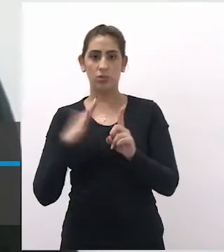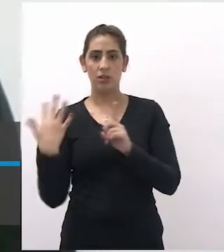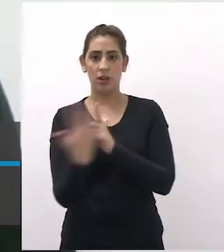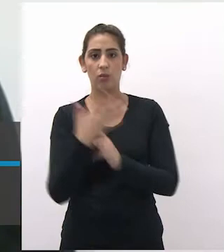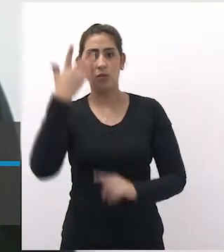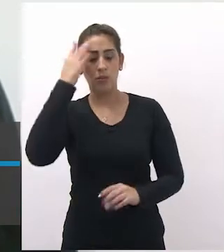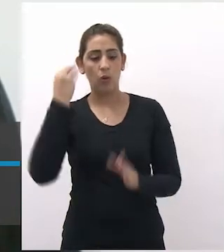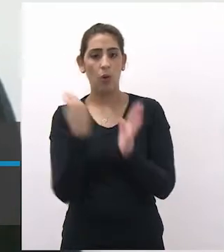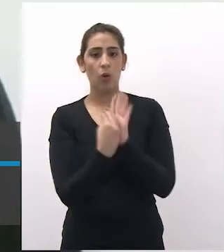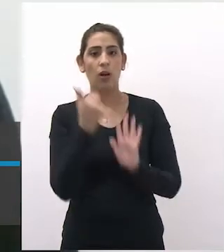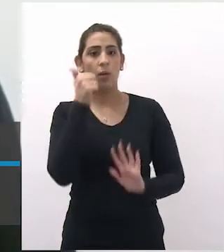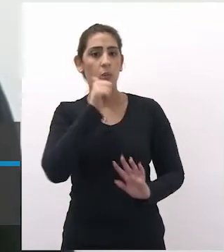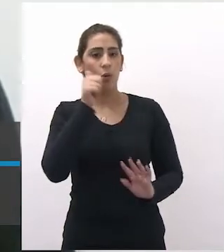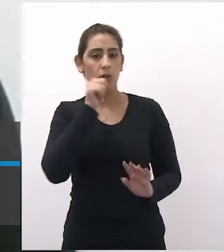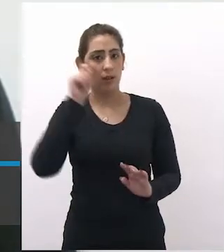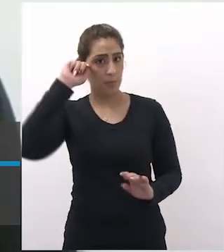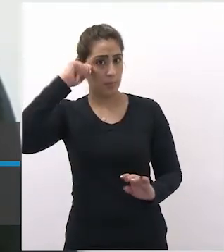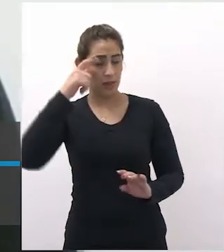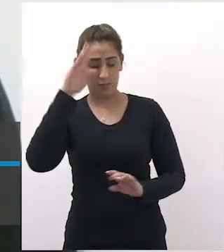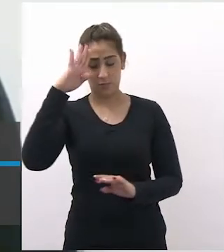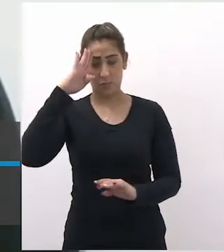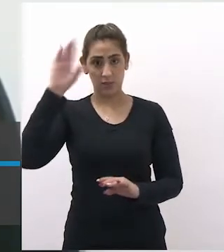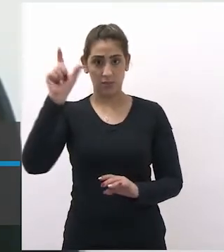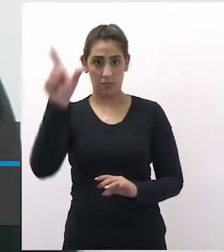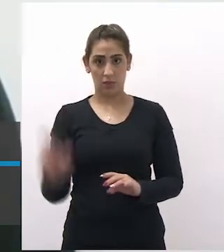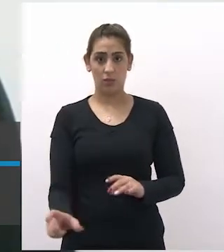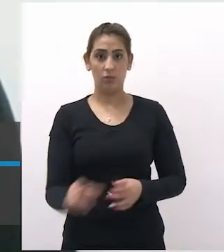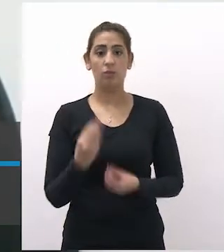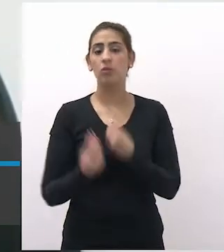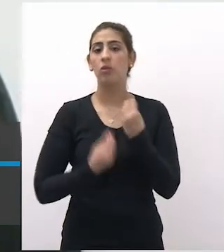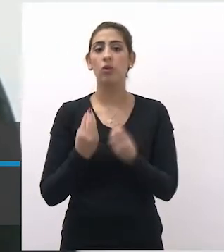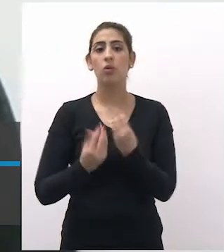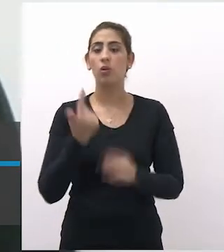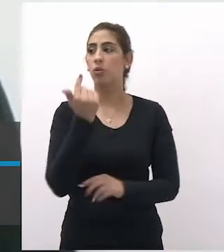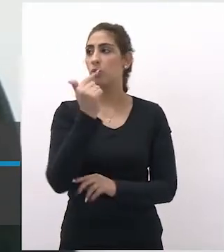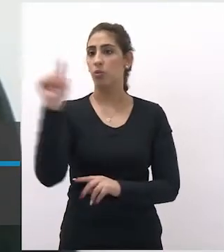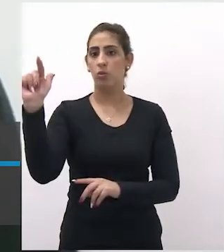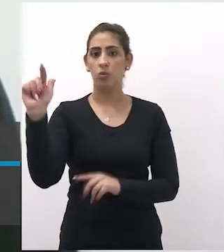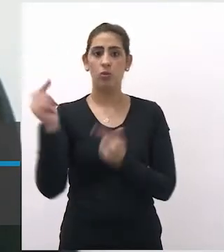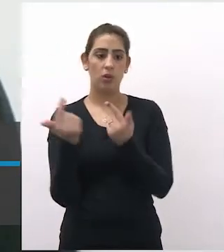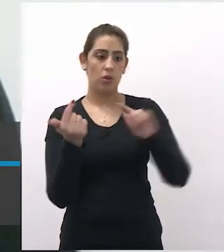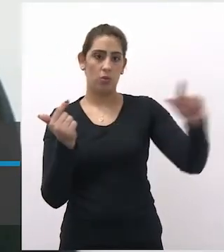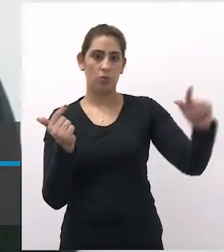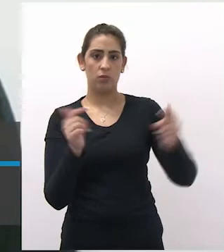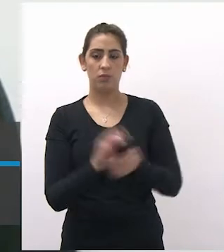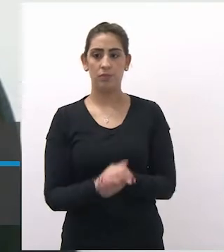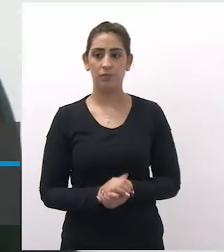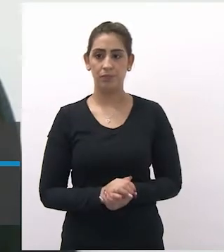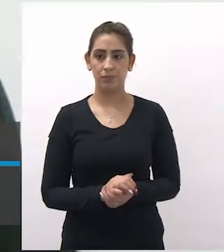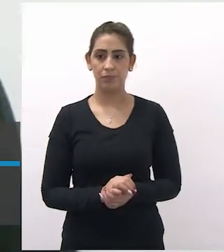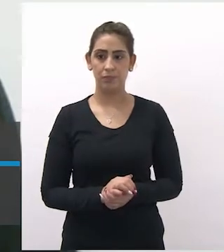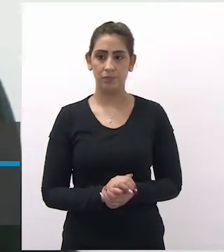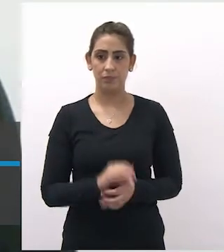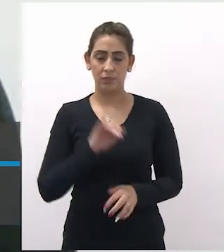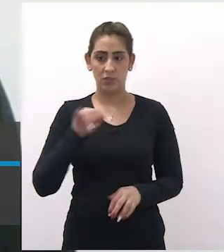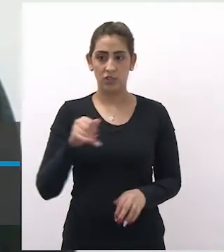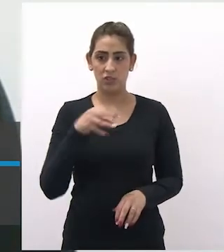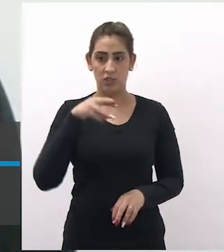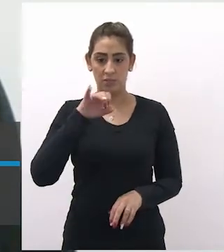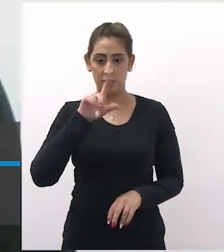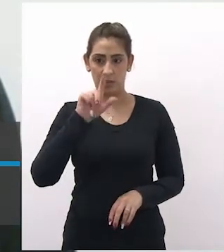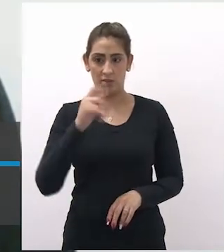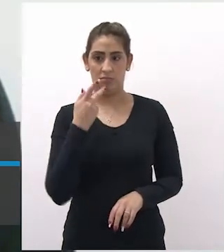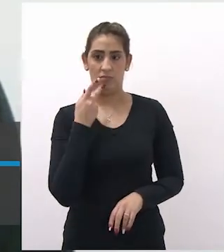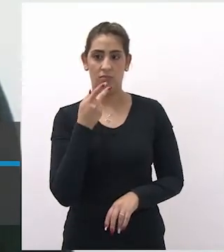a mulher, e a mulher preta principalmente, como o outro do outro, né, como bem traz Djamila,